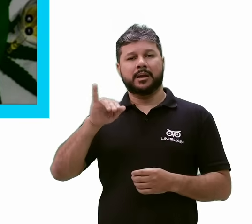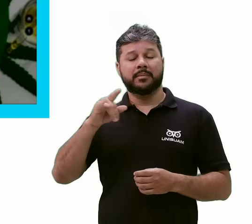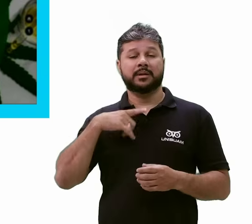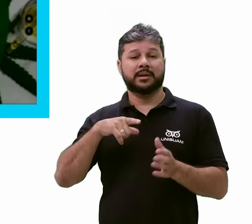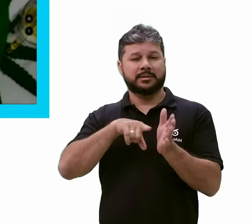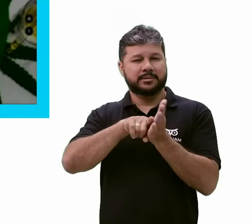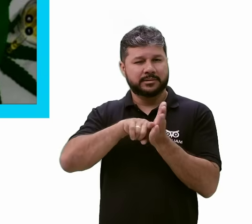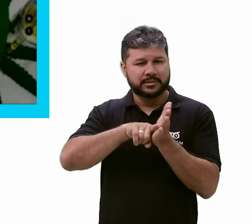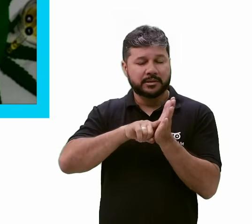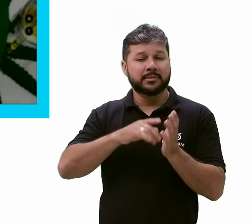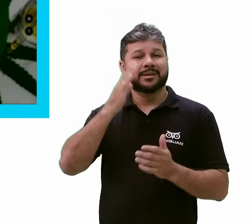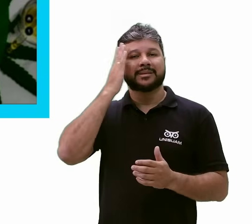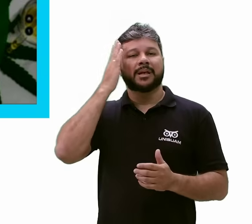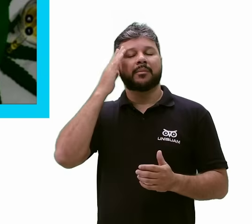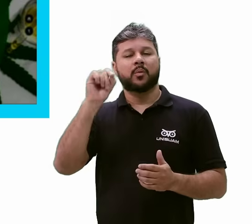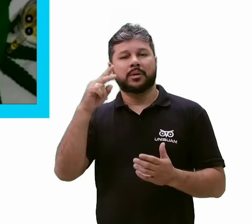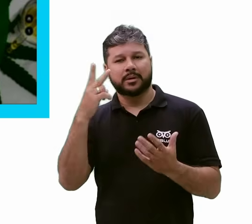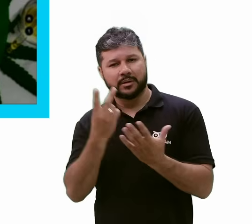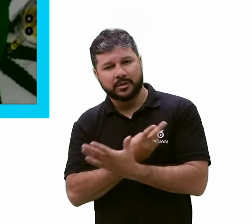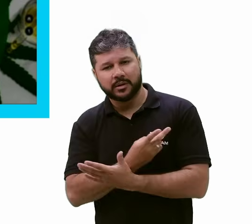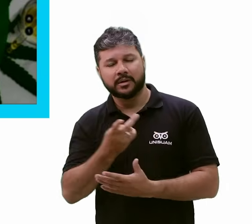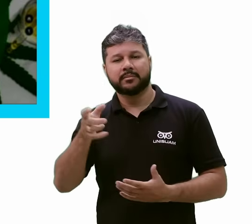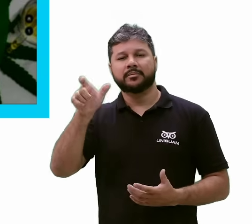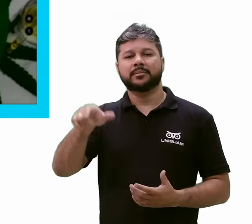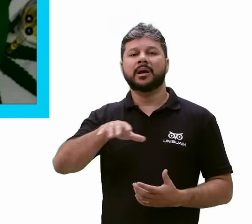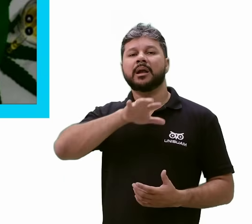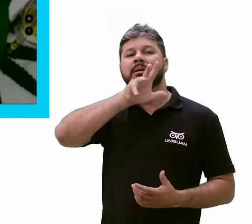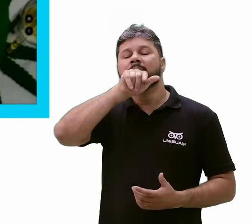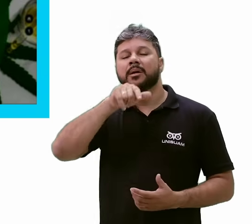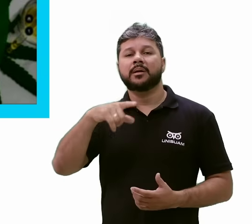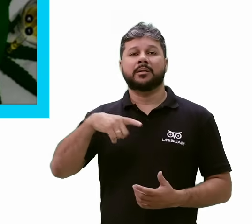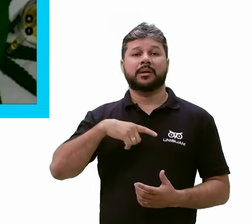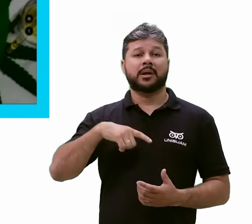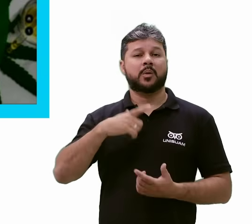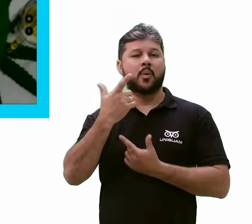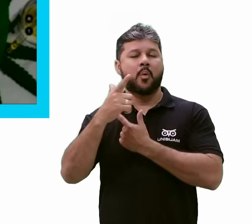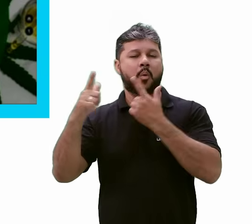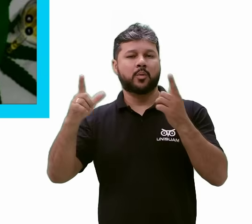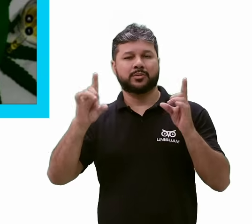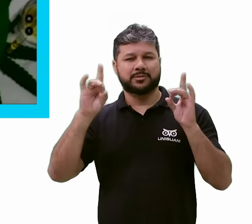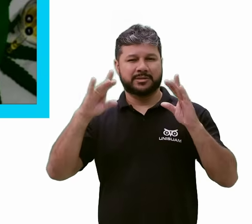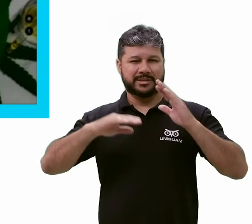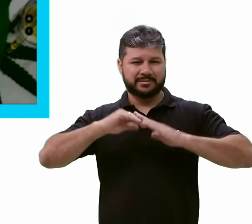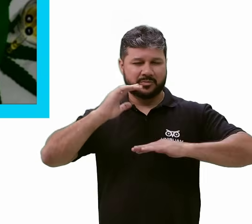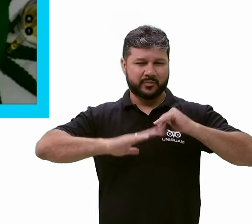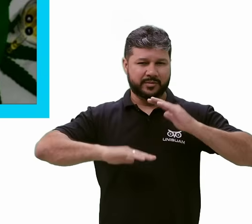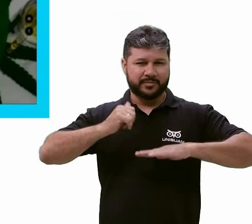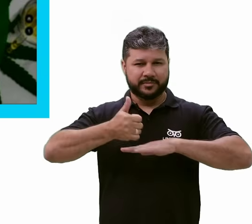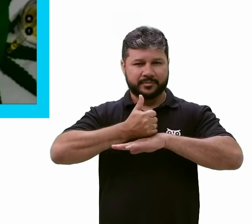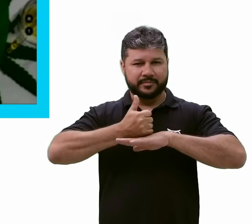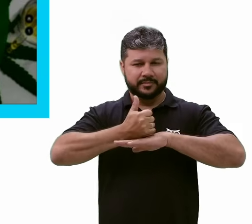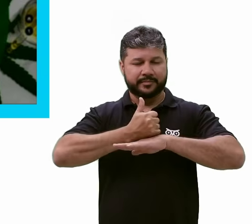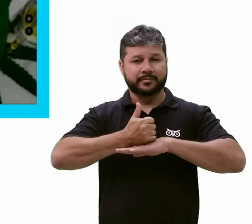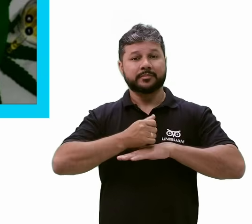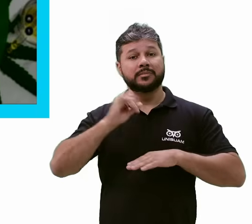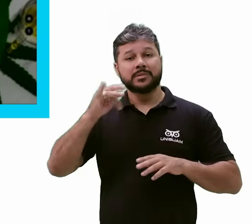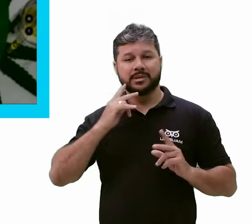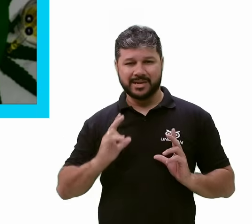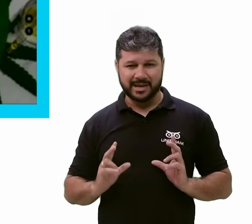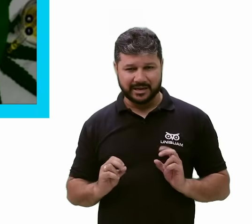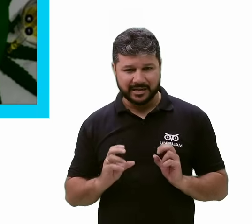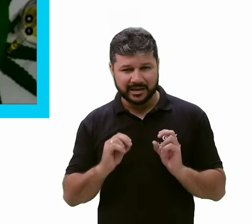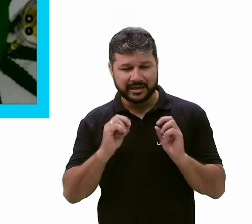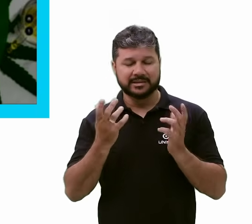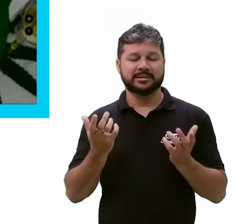tá? Eu vou ter que ter os exames, eu vou ter que saber o que está acontecendo nesse animal, eu vou ter que ter os outros especialistas, se eu estou falando de um